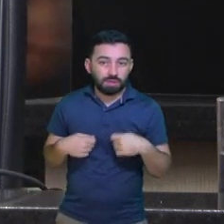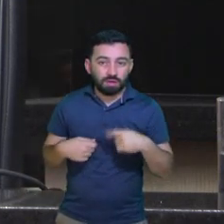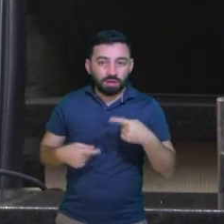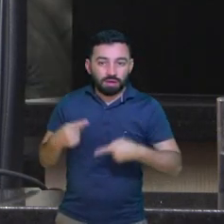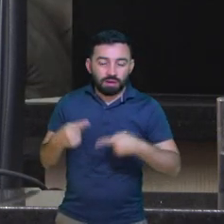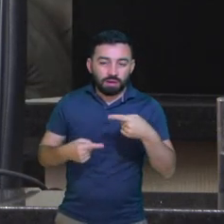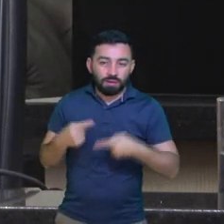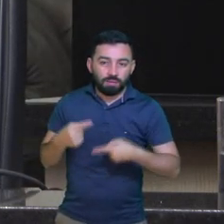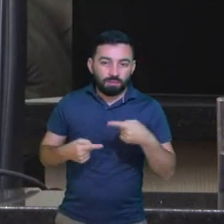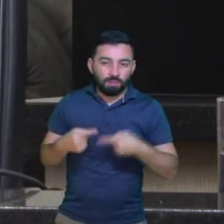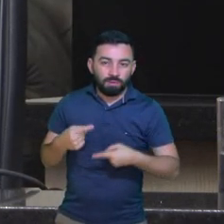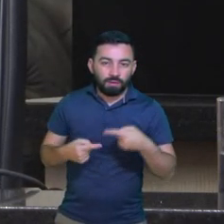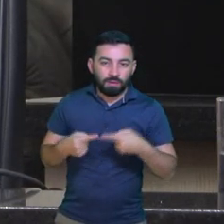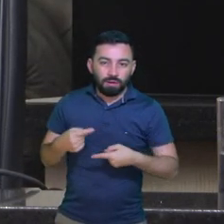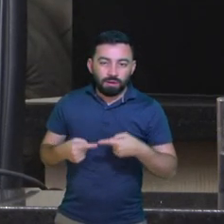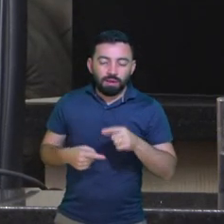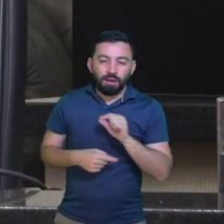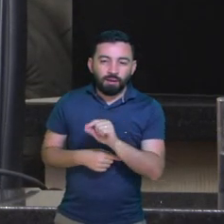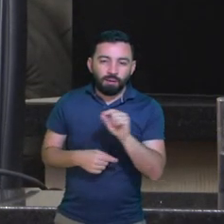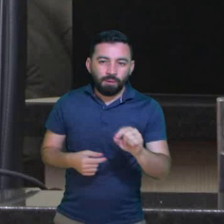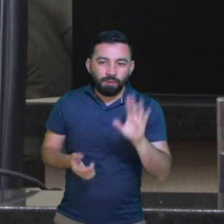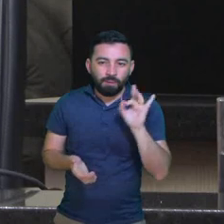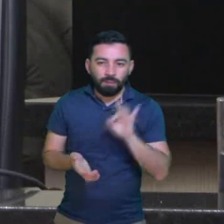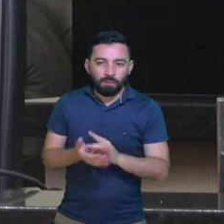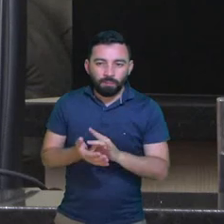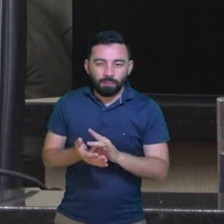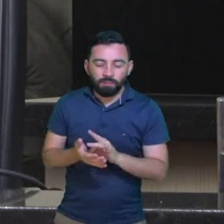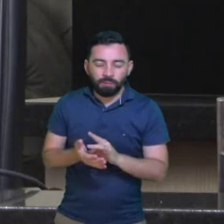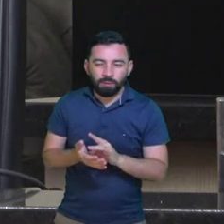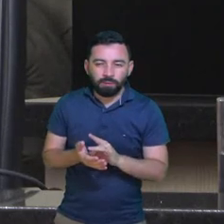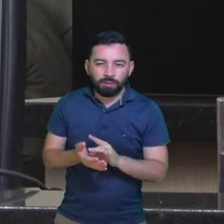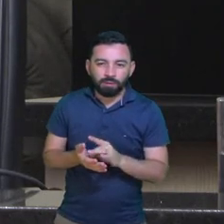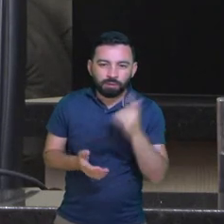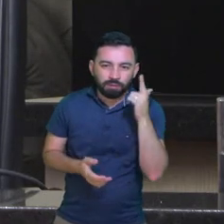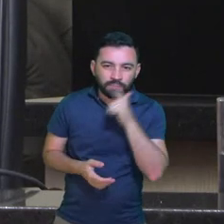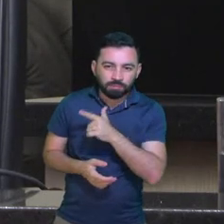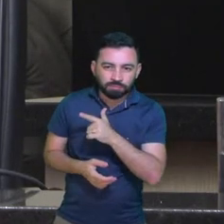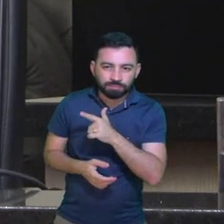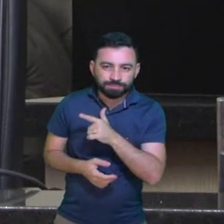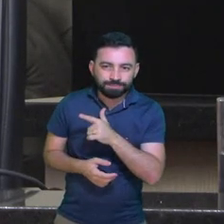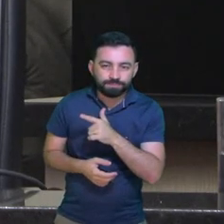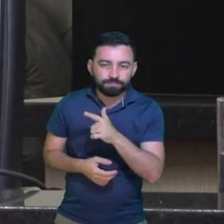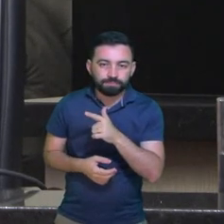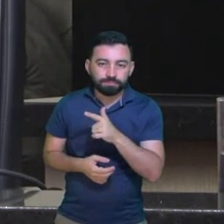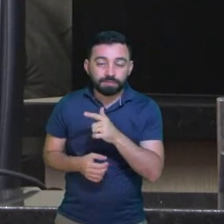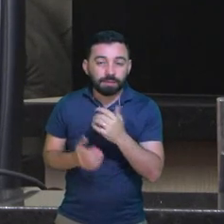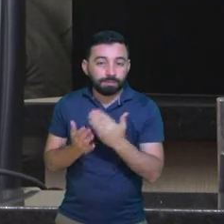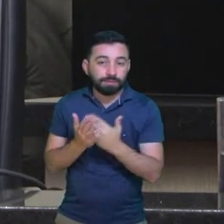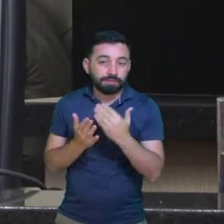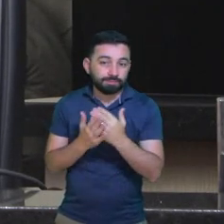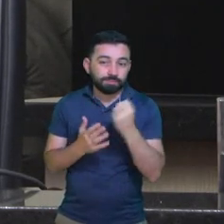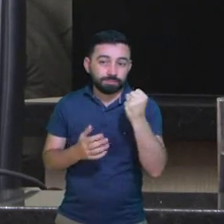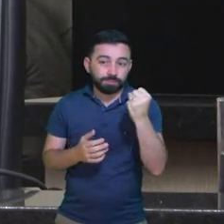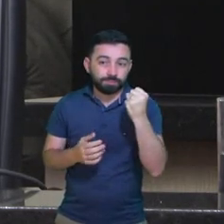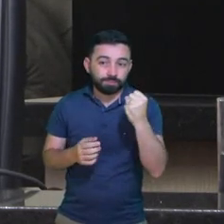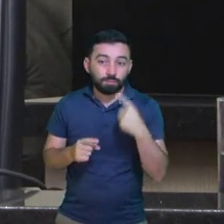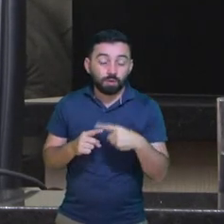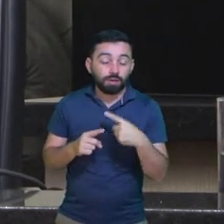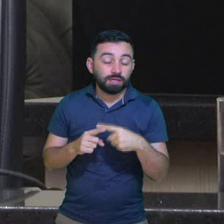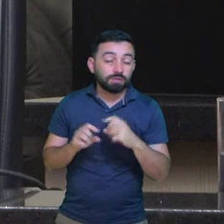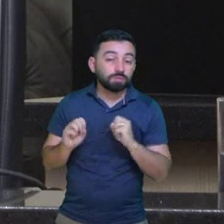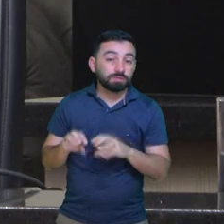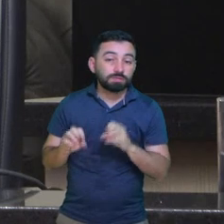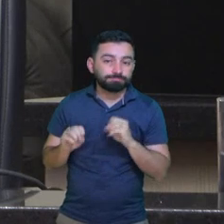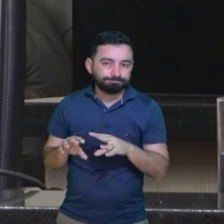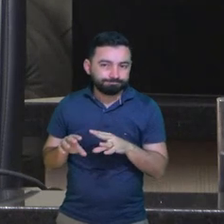né de quem de fato captura o estado né quem tem mais poder né E por que a educação